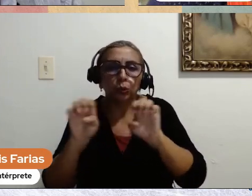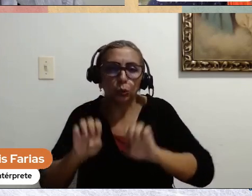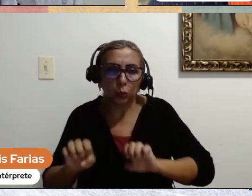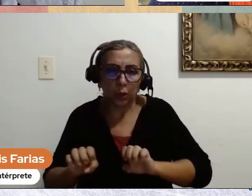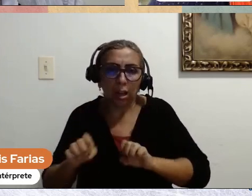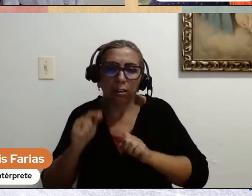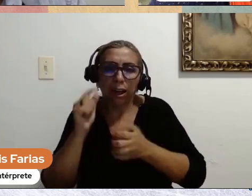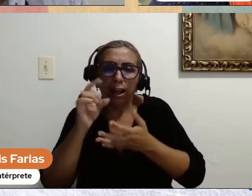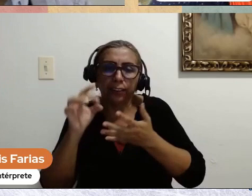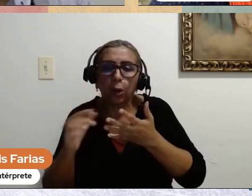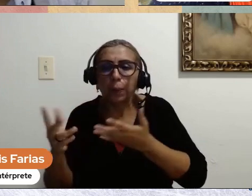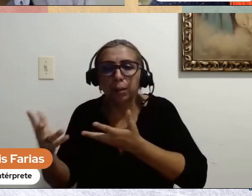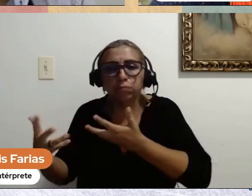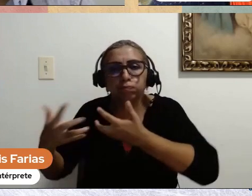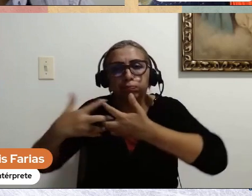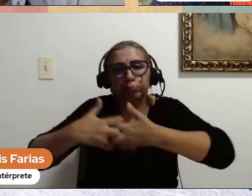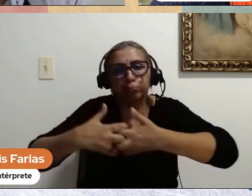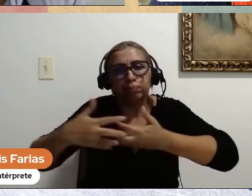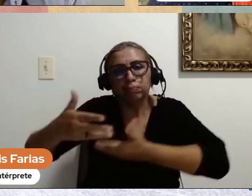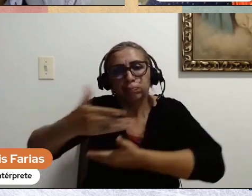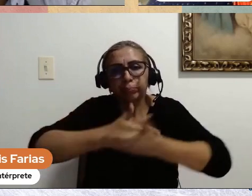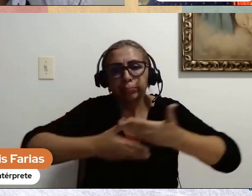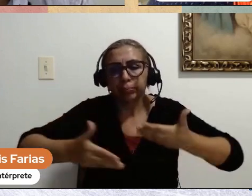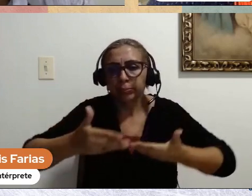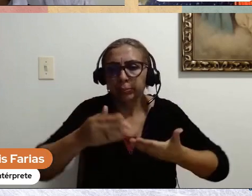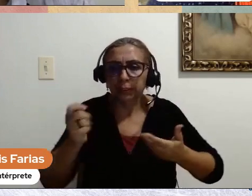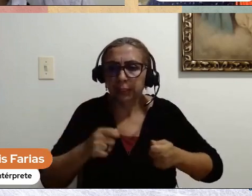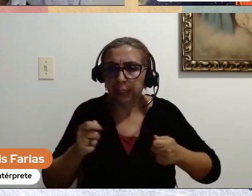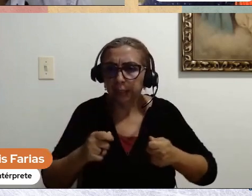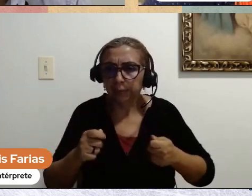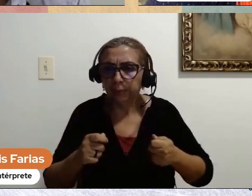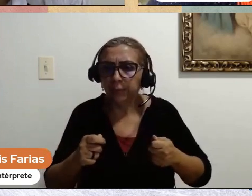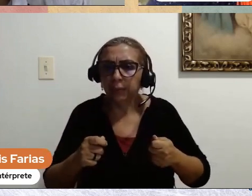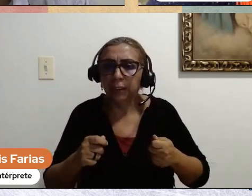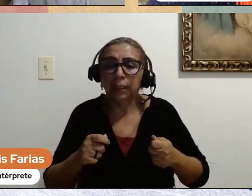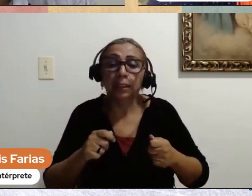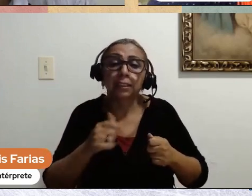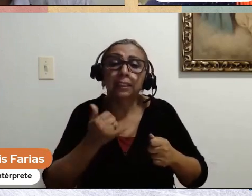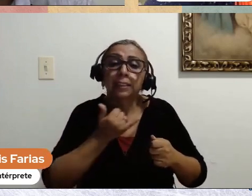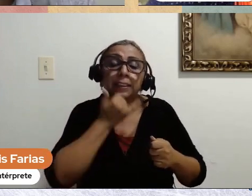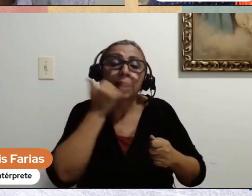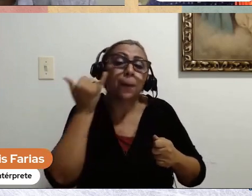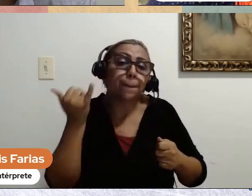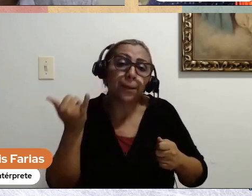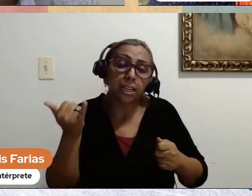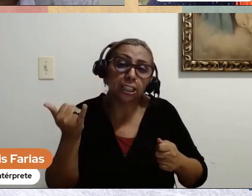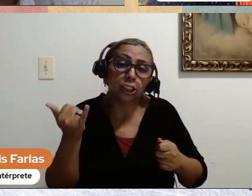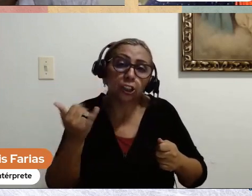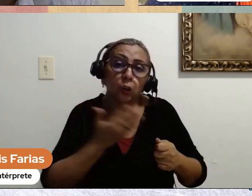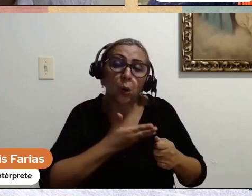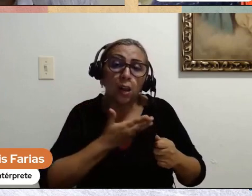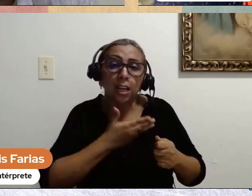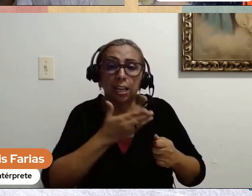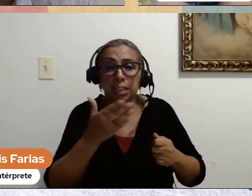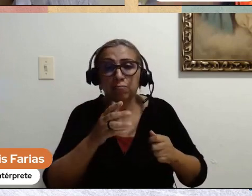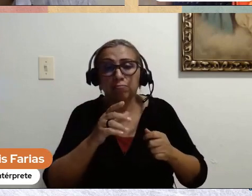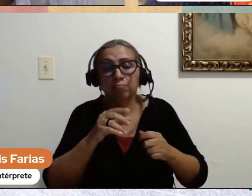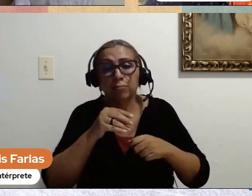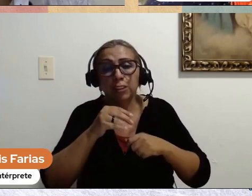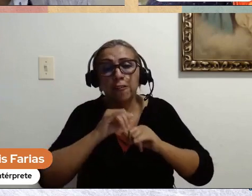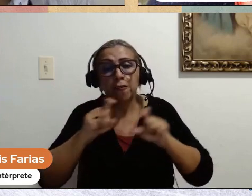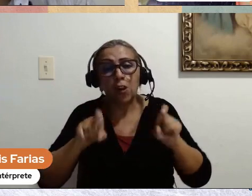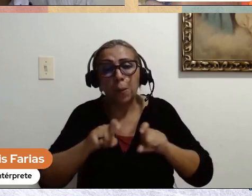eles dialogarem lá nos metadados descritivos. E aí, dependendo dos colegas da informática, ver como que